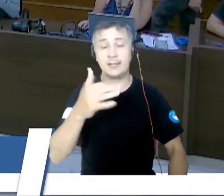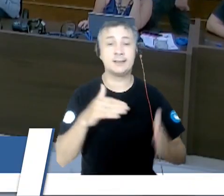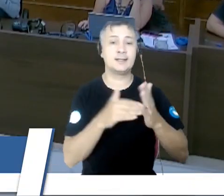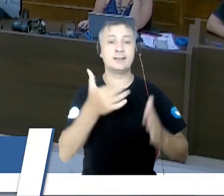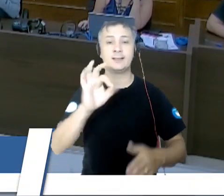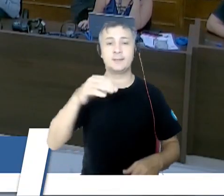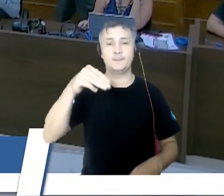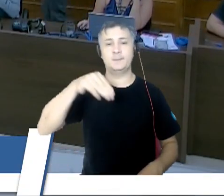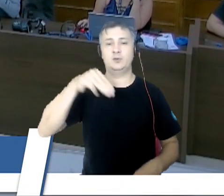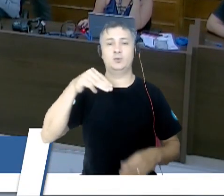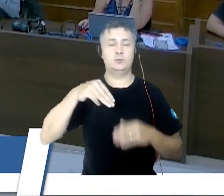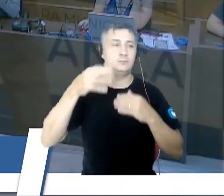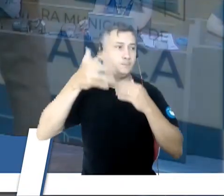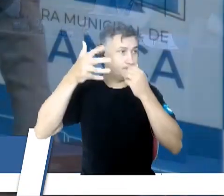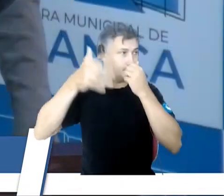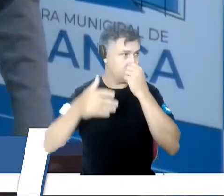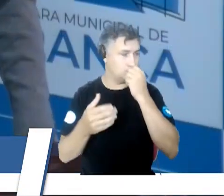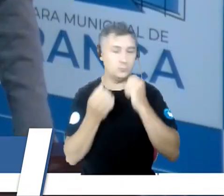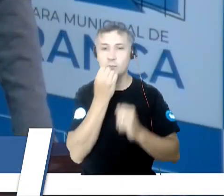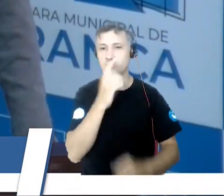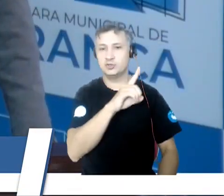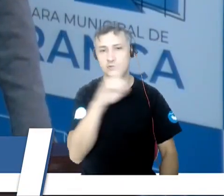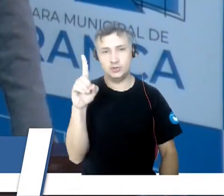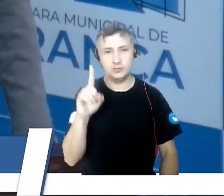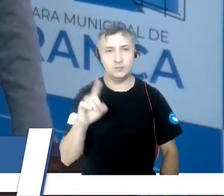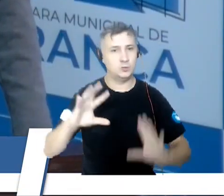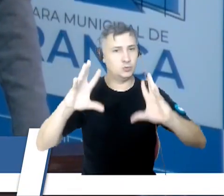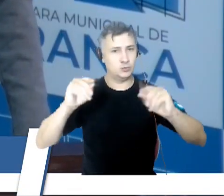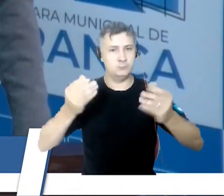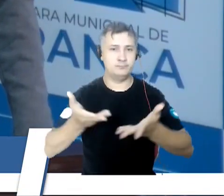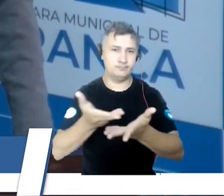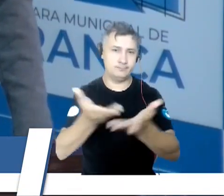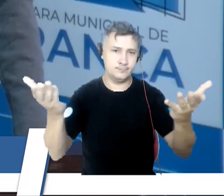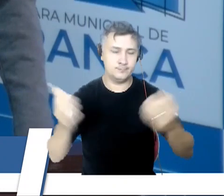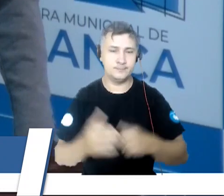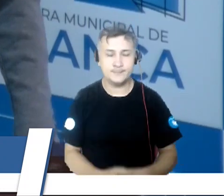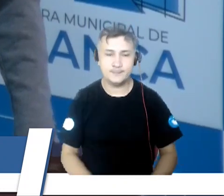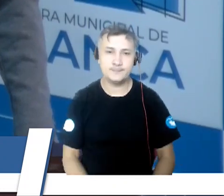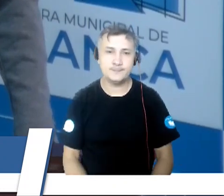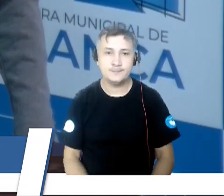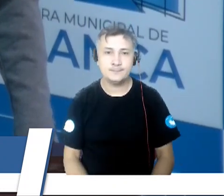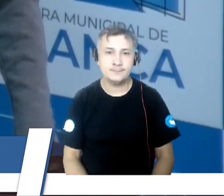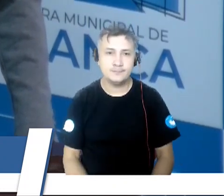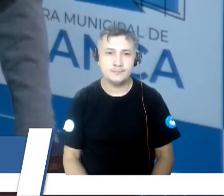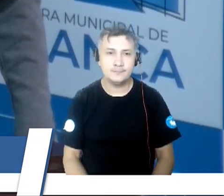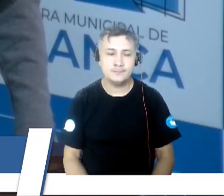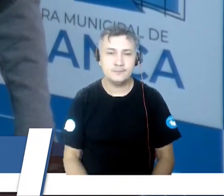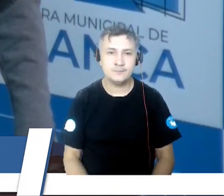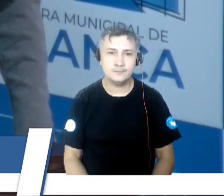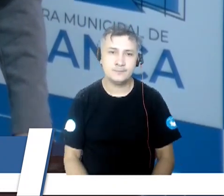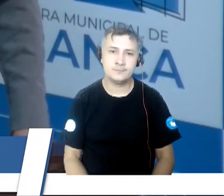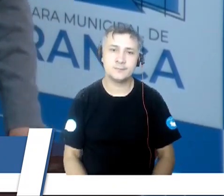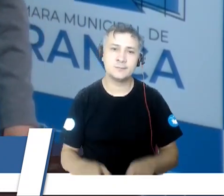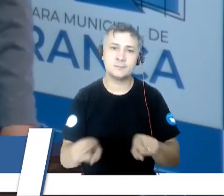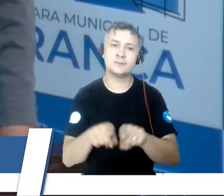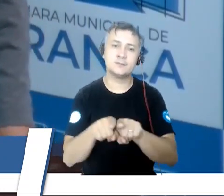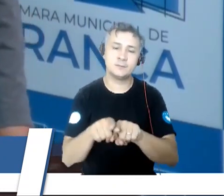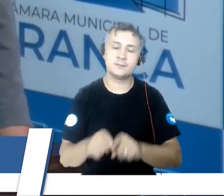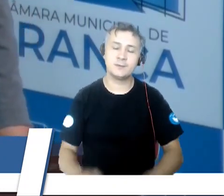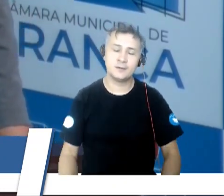Bom dia a todos os presentes, quem nos saúdo, Fernando,